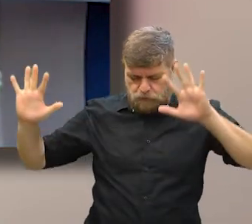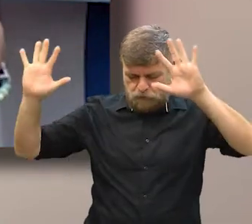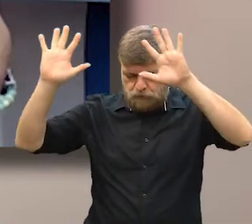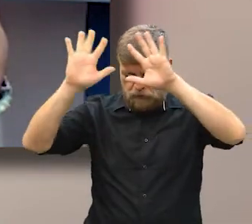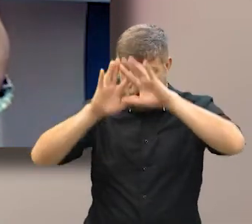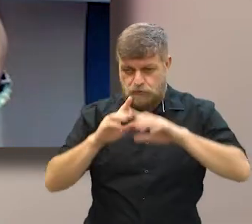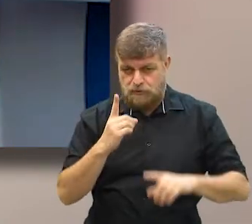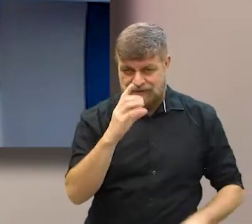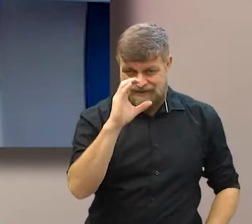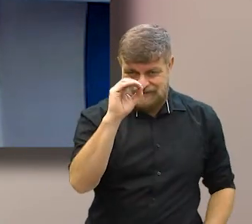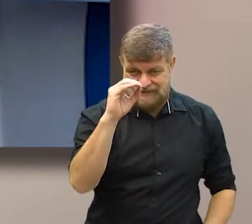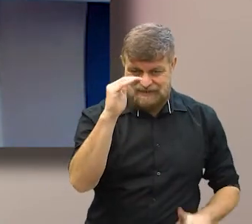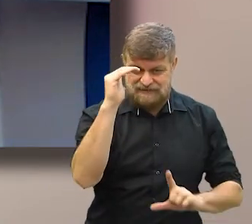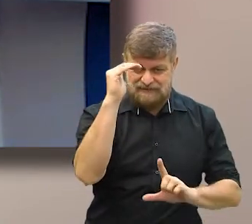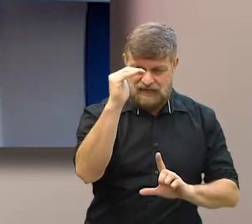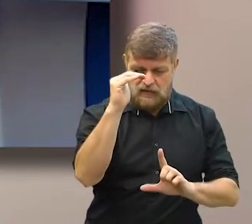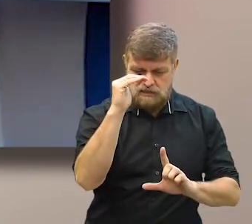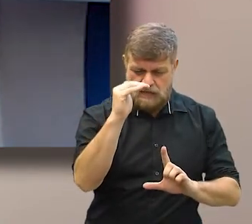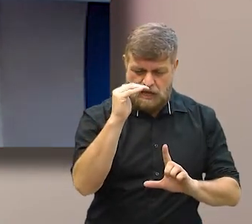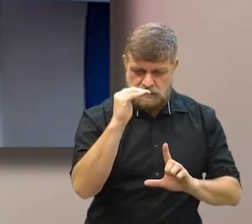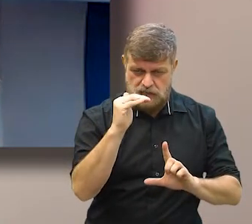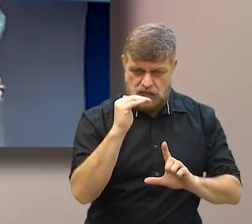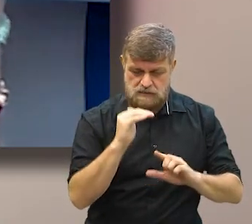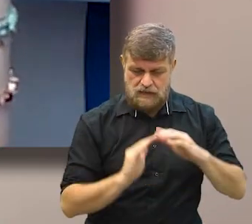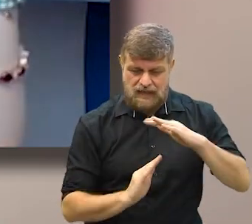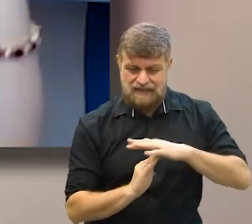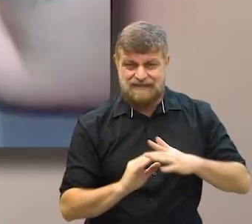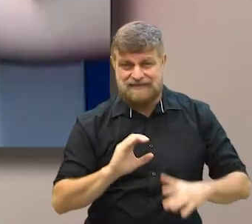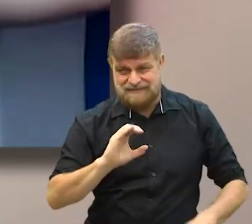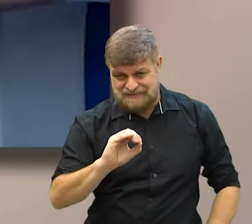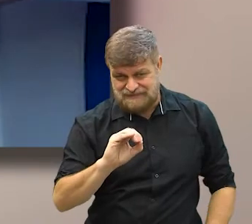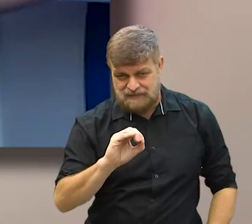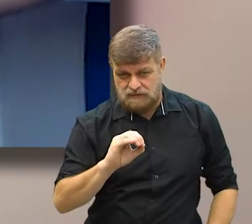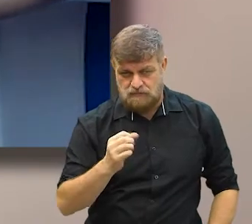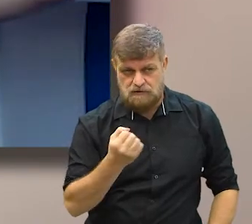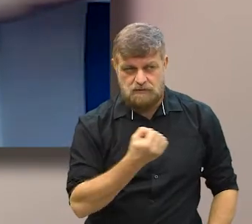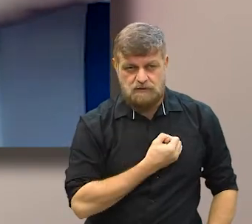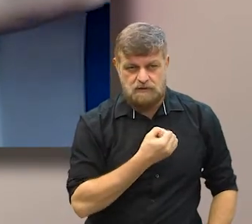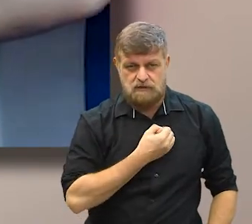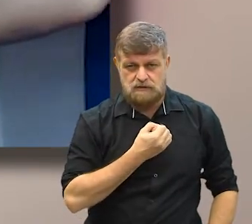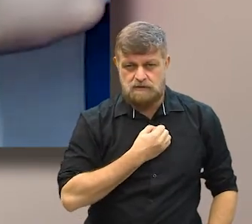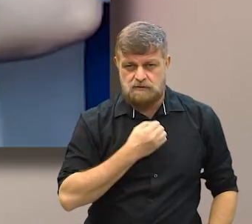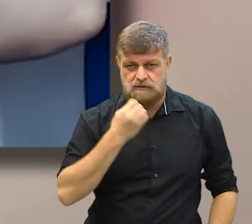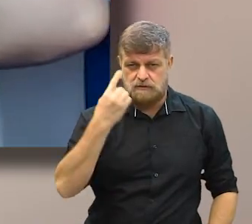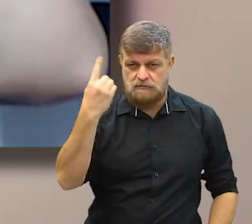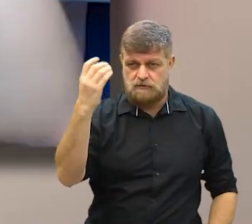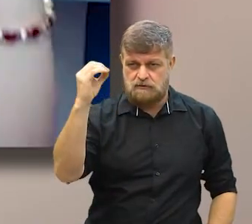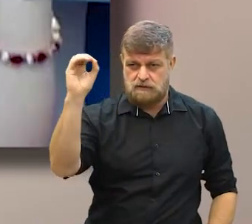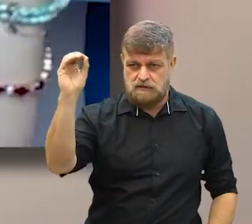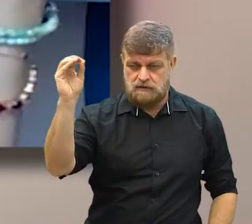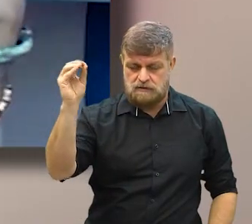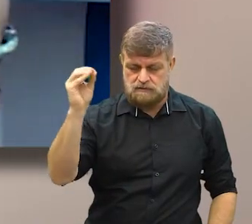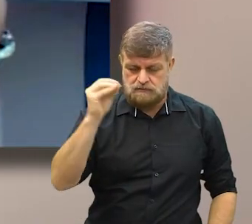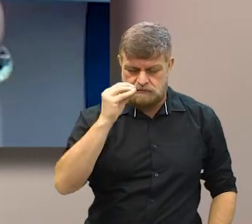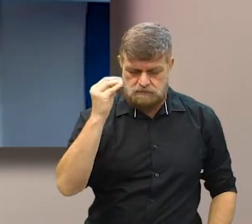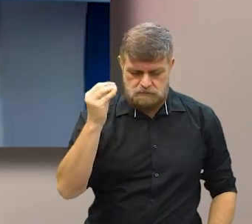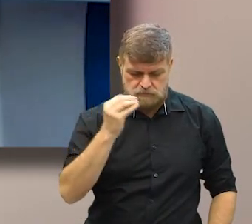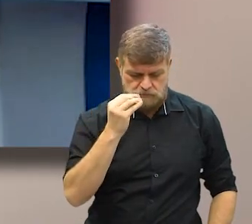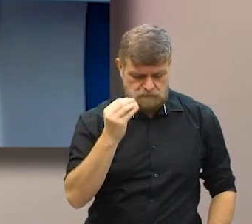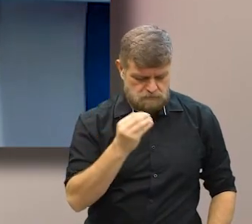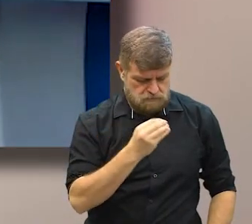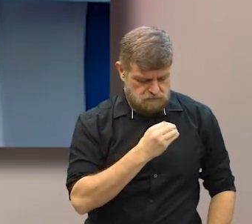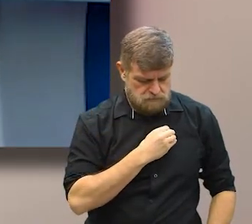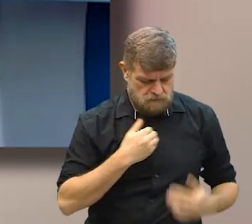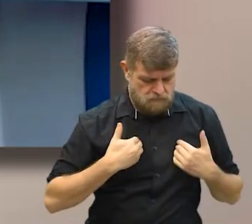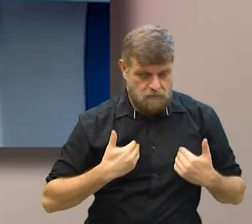números de 10 até a 0, e esses números eles vêm lá do infinito para regiões